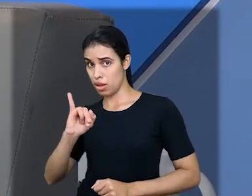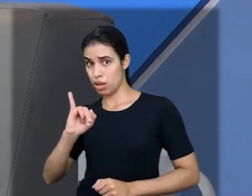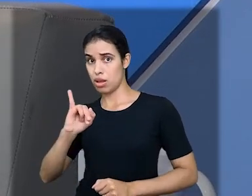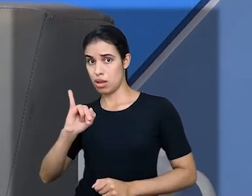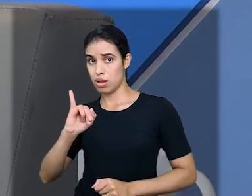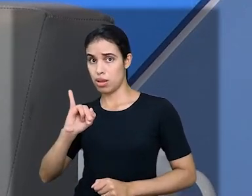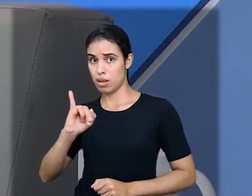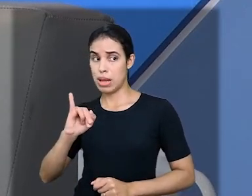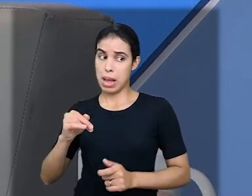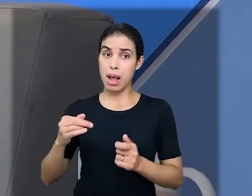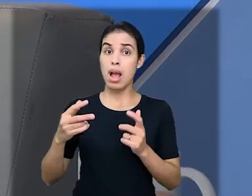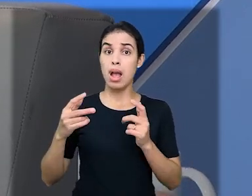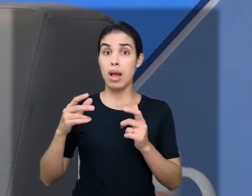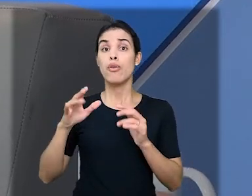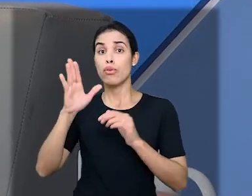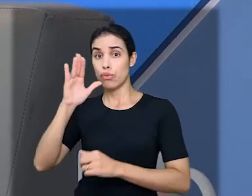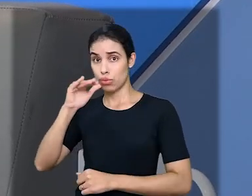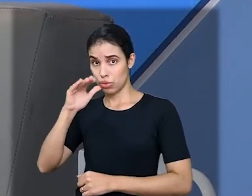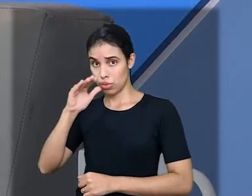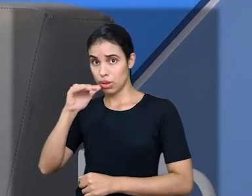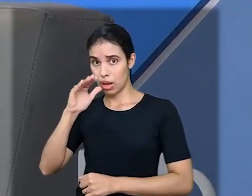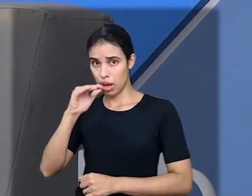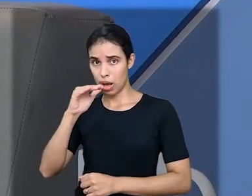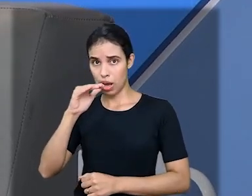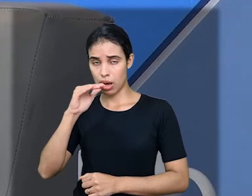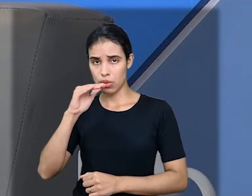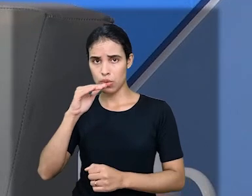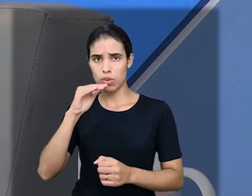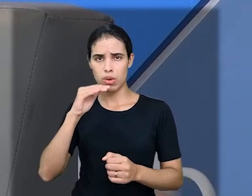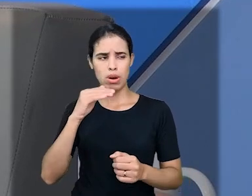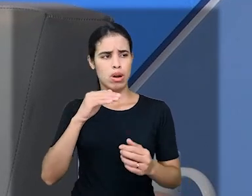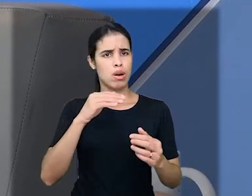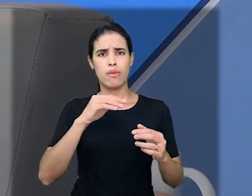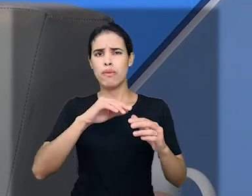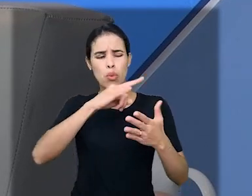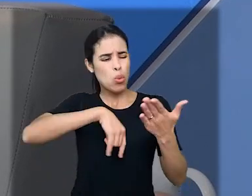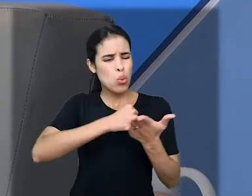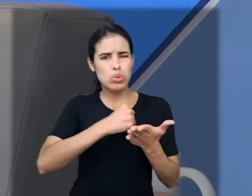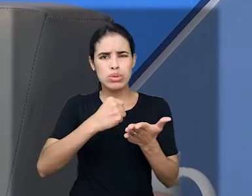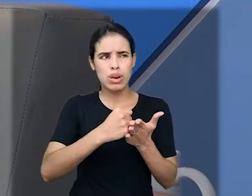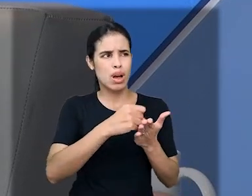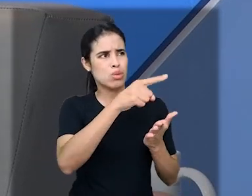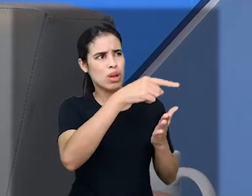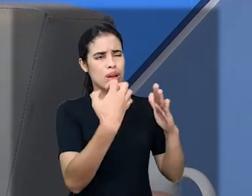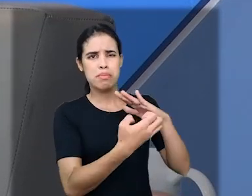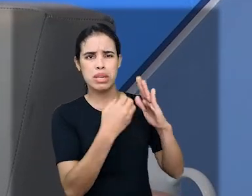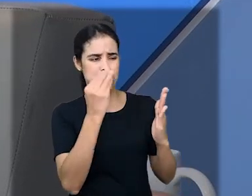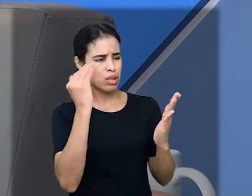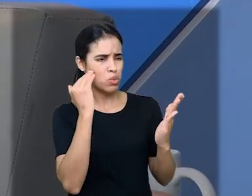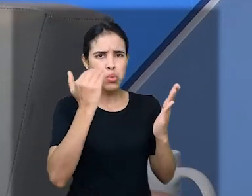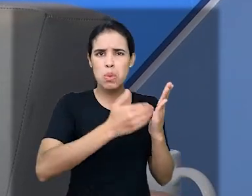de provocação judicial. O empregado que teve os seus direitos contratuais violados,